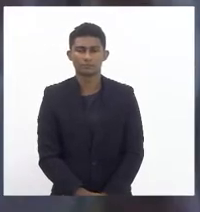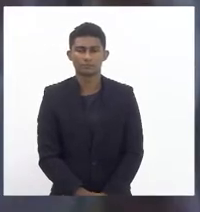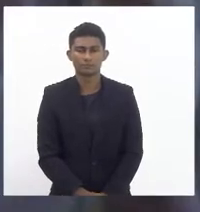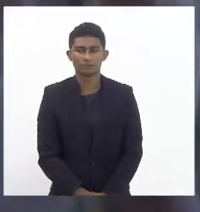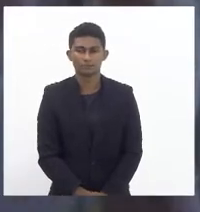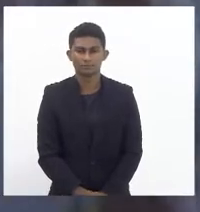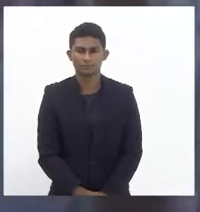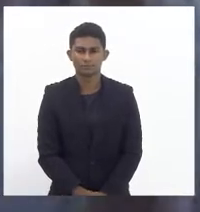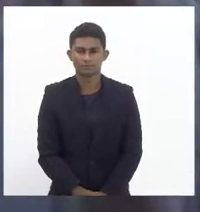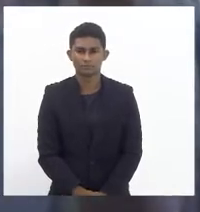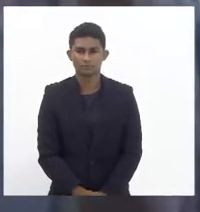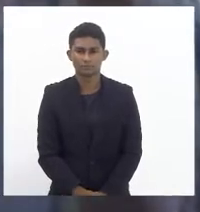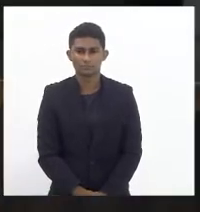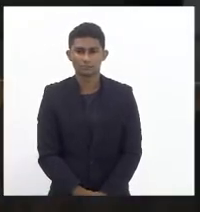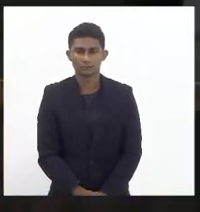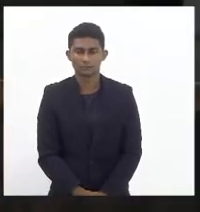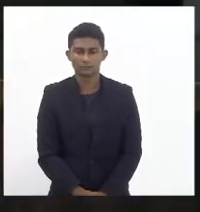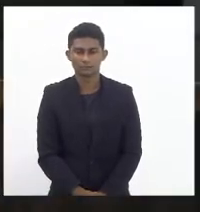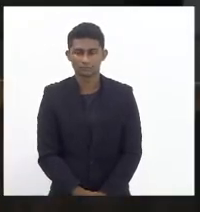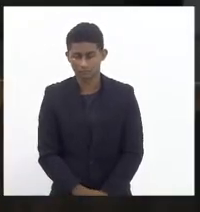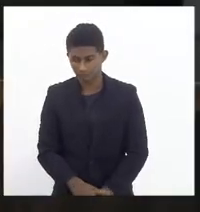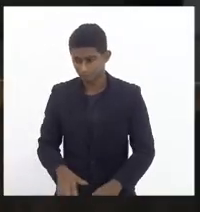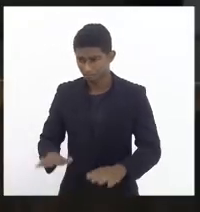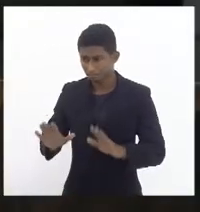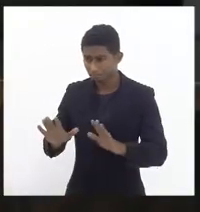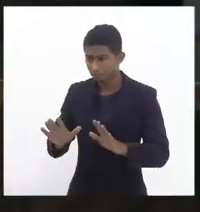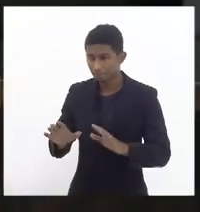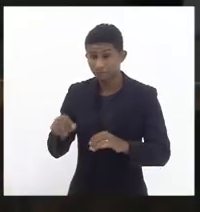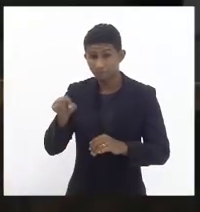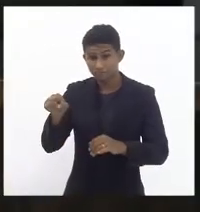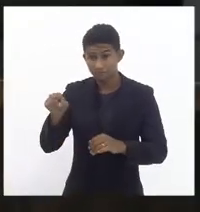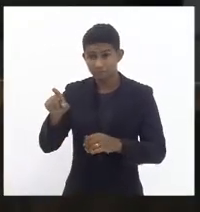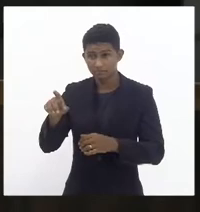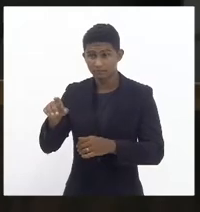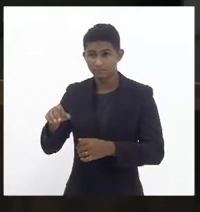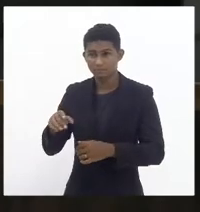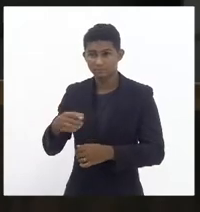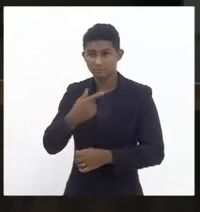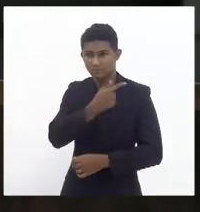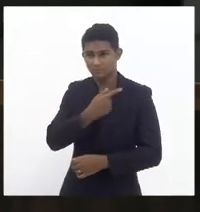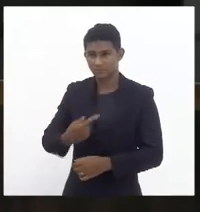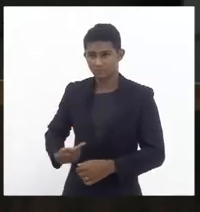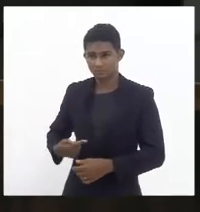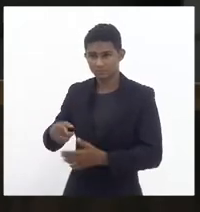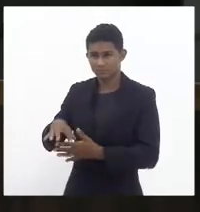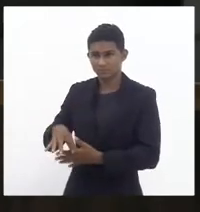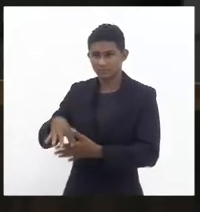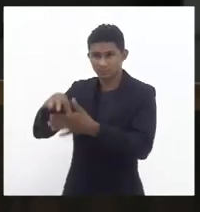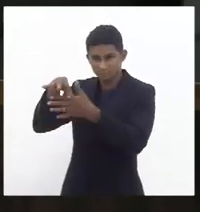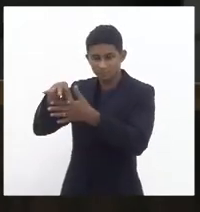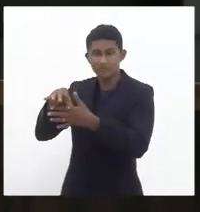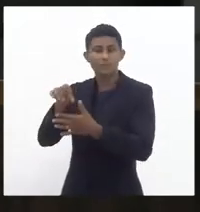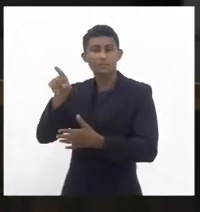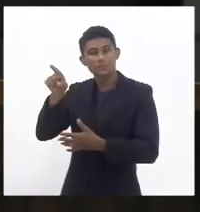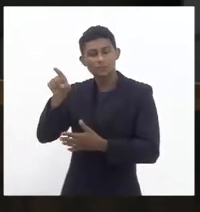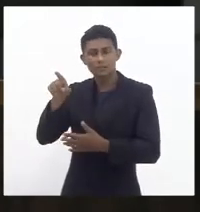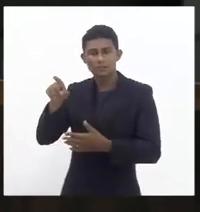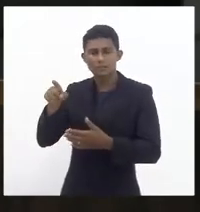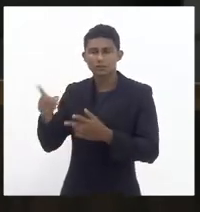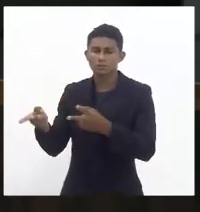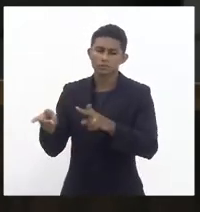aqui é o Big o caminhamento do líder do governo que não está na no momento é que